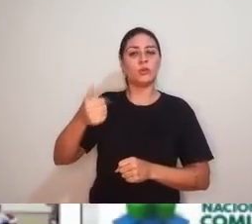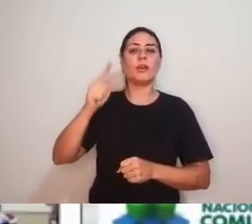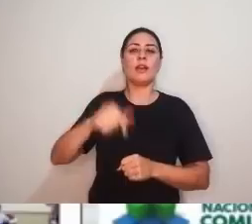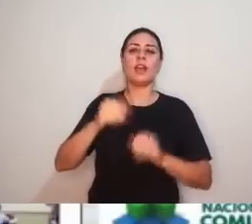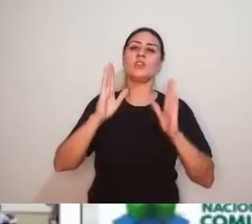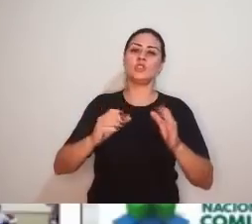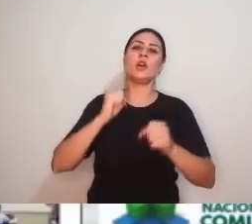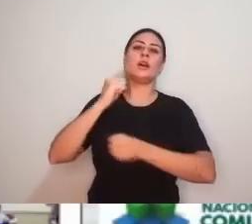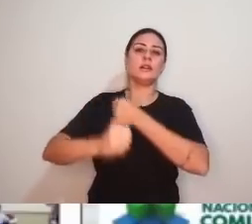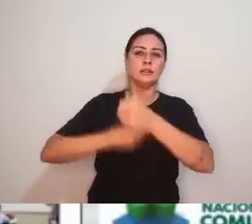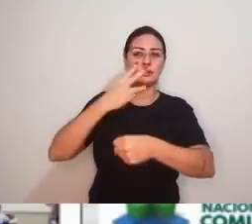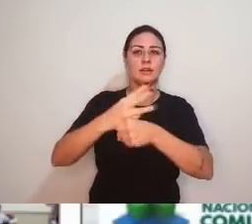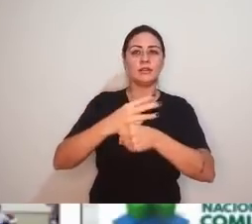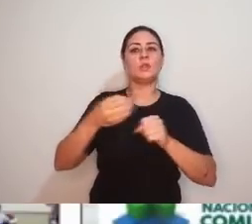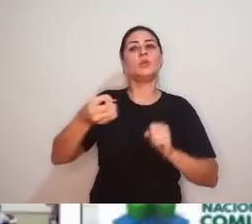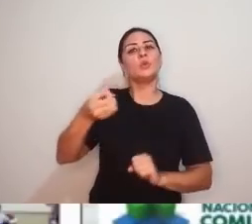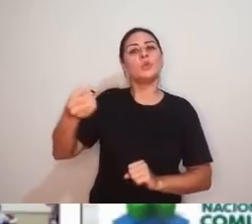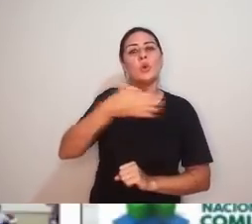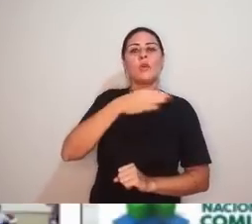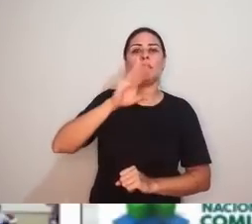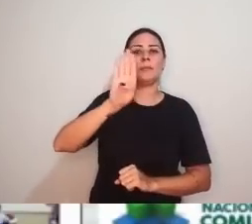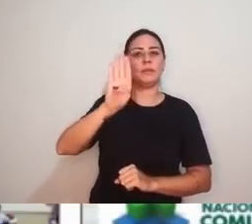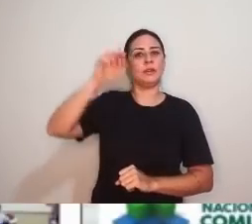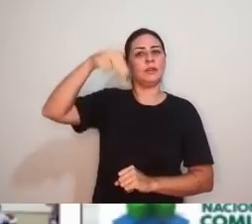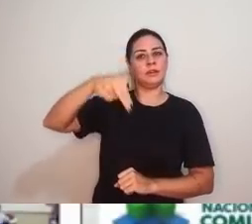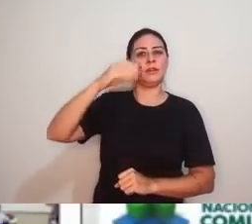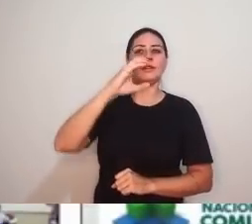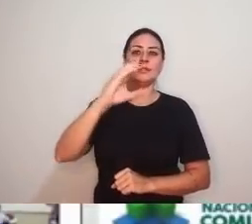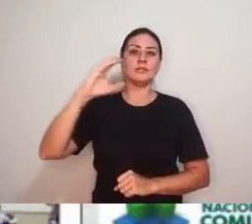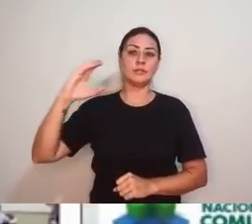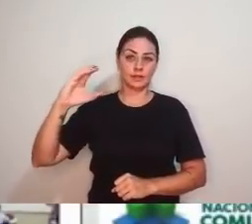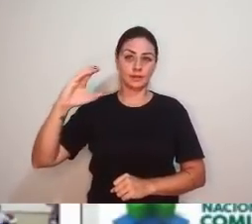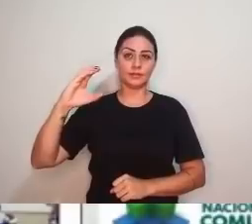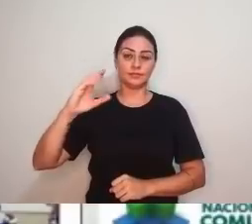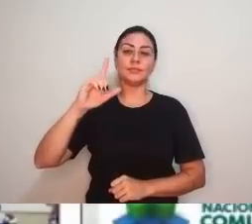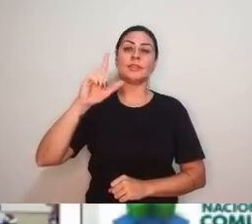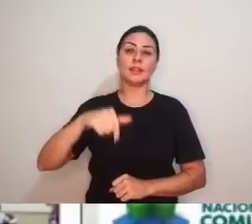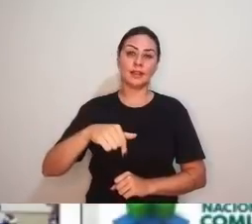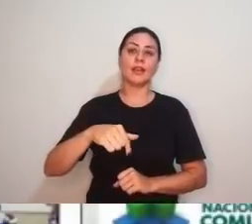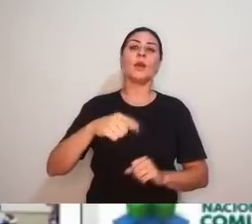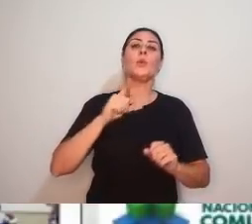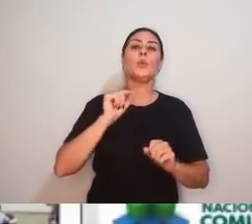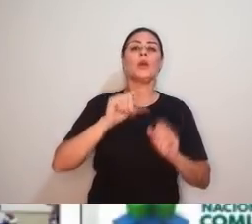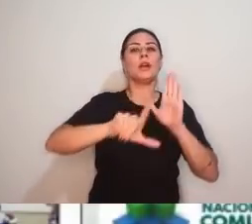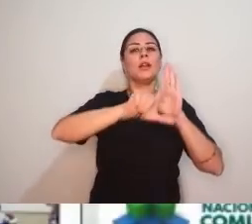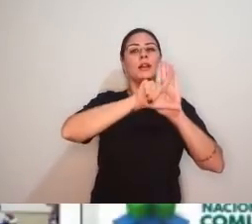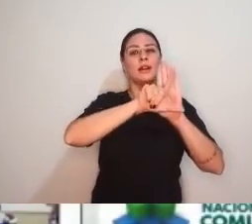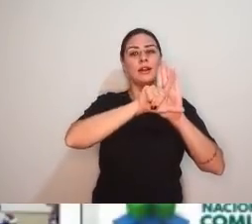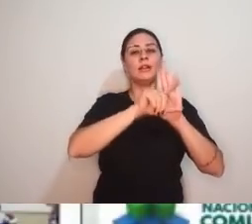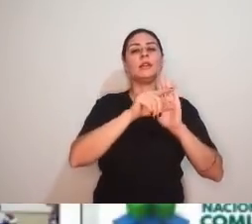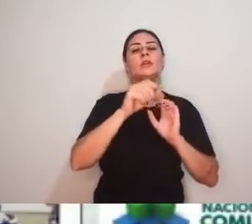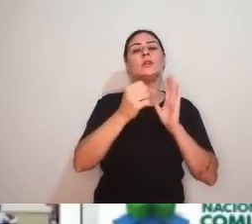2021, entrando aí no nosso terceiro ano da nova BNCC. BNCC nova que,